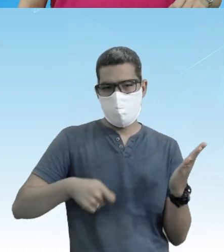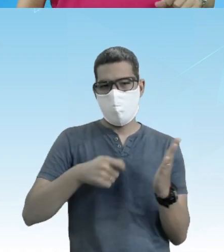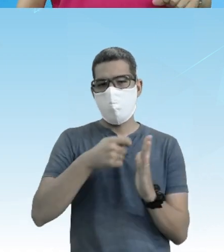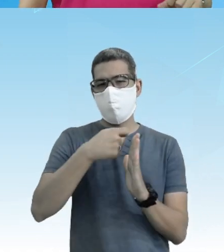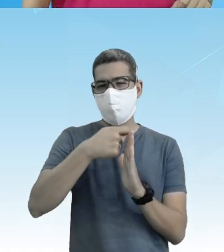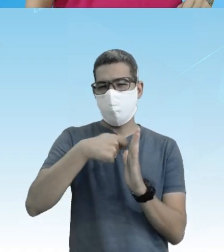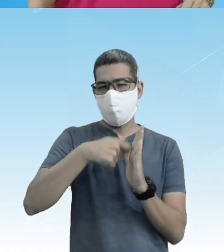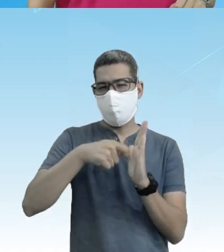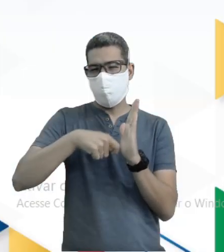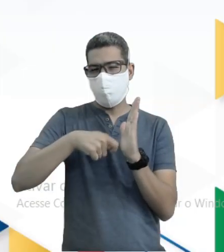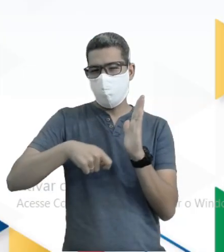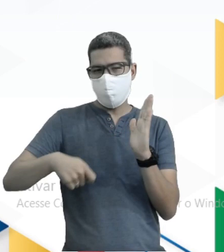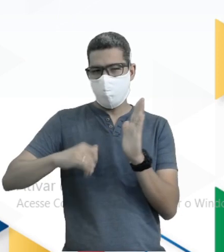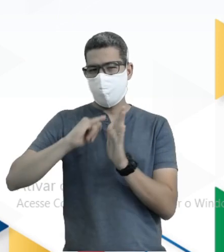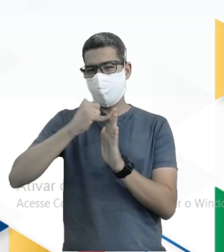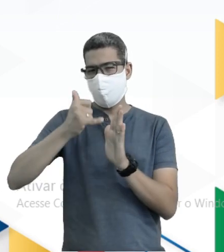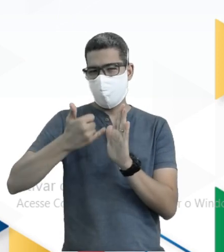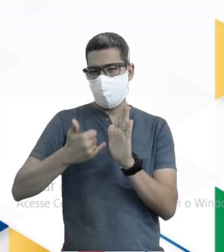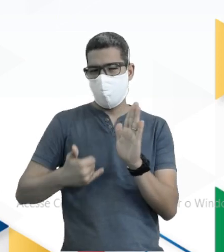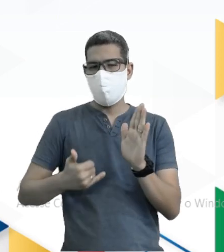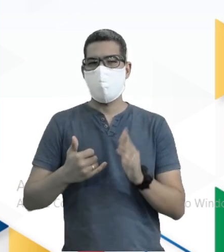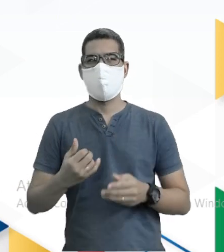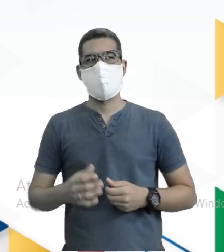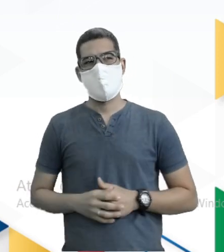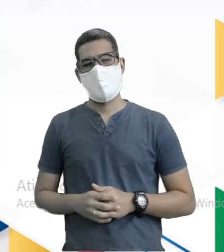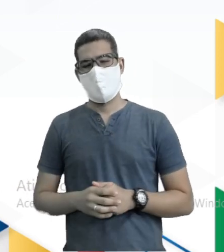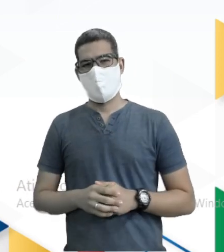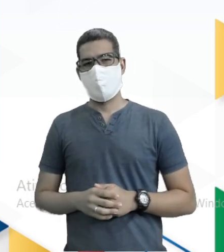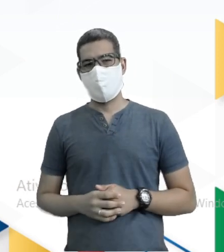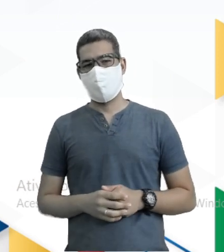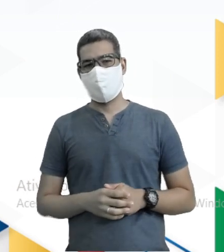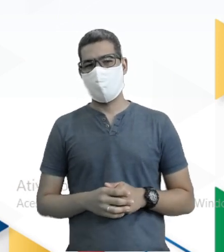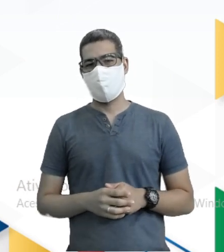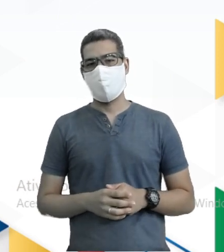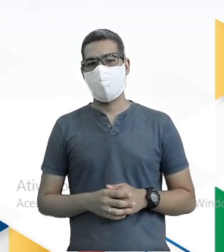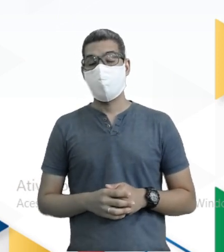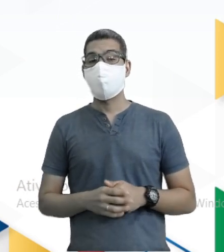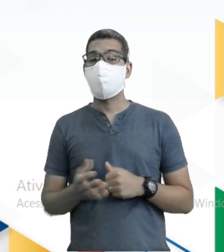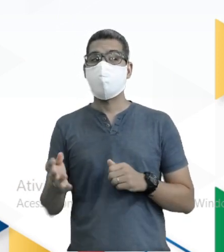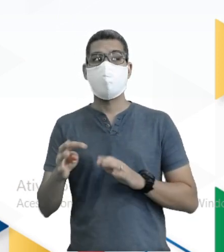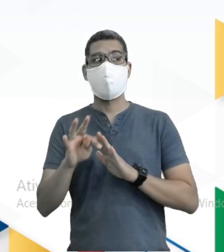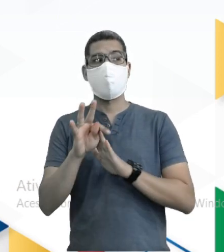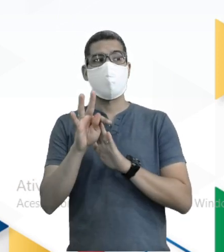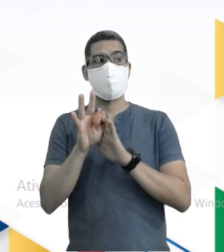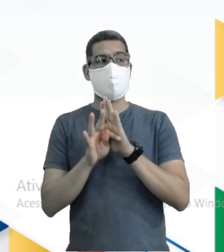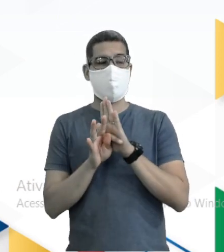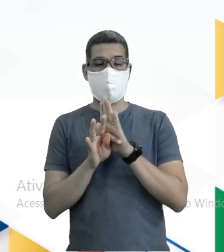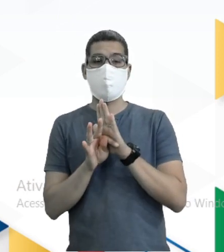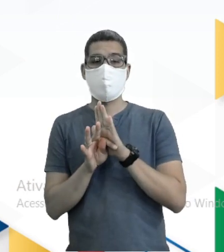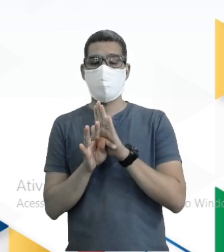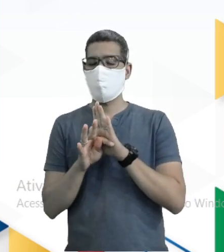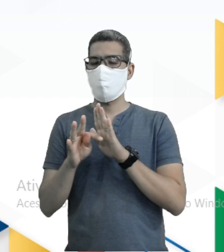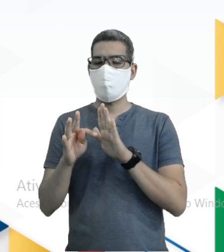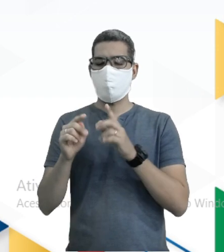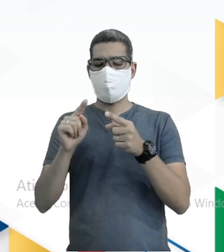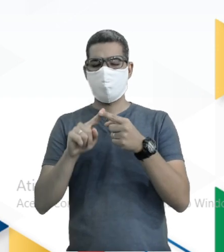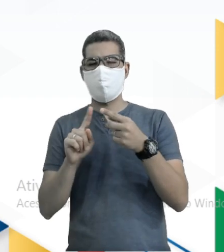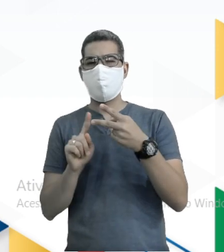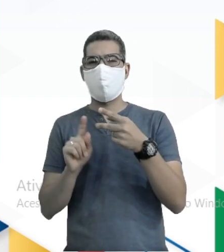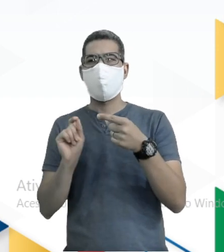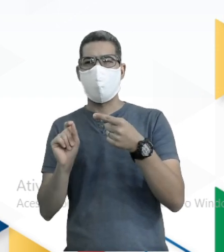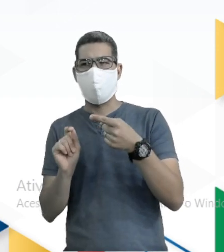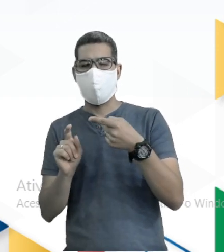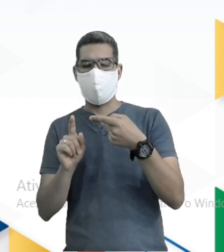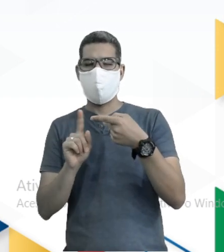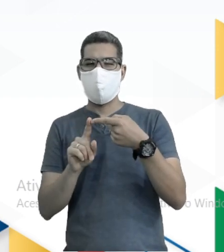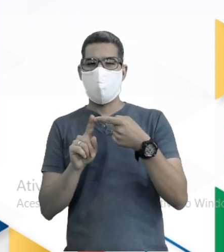na tela trago para vocês textos reivindicatórios e propositivos. Mas o que é isso? Os textos